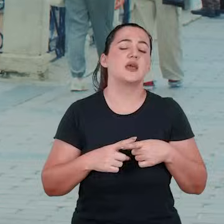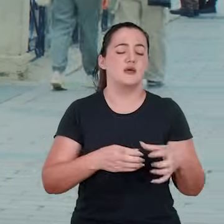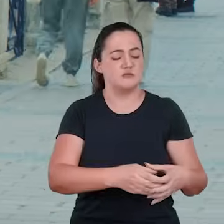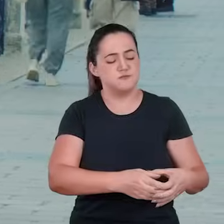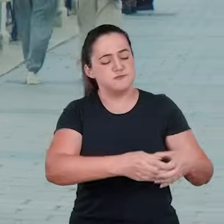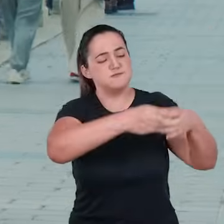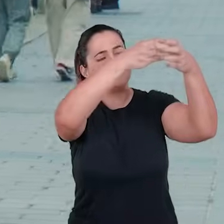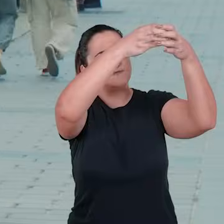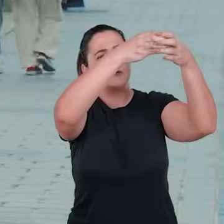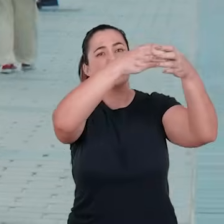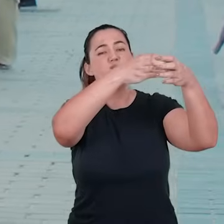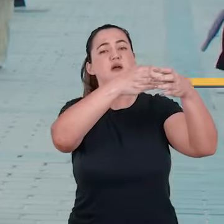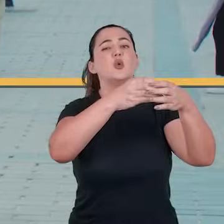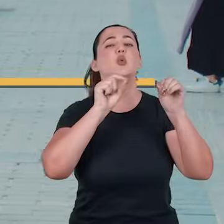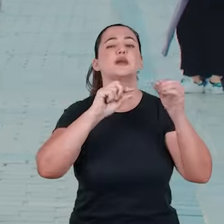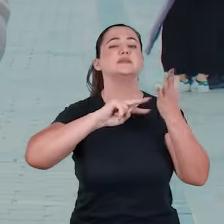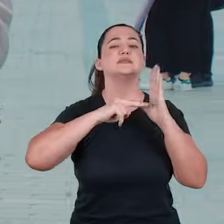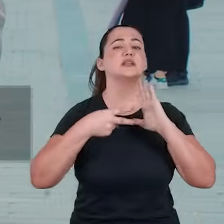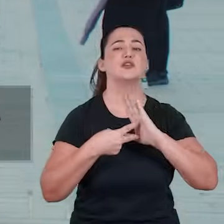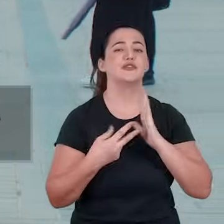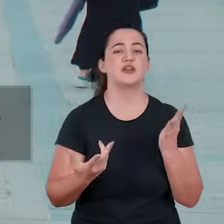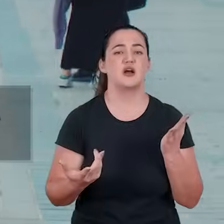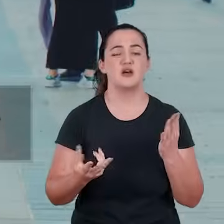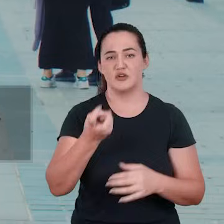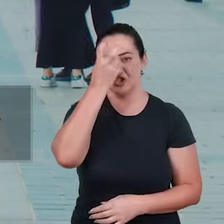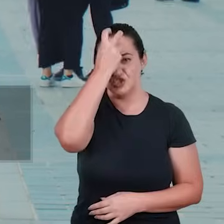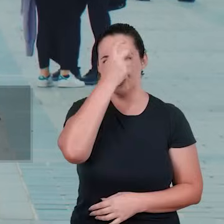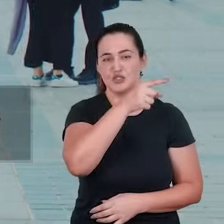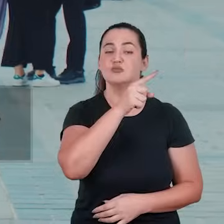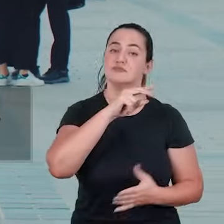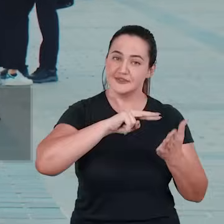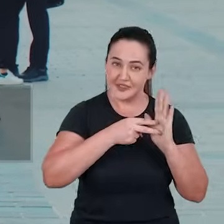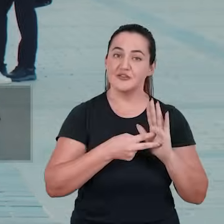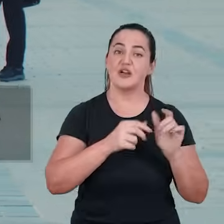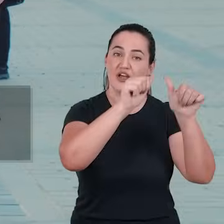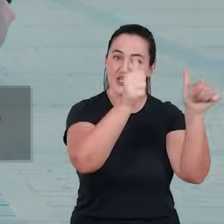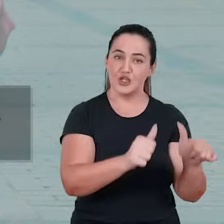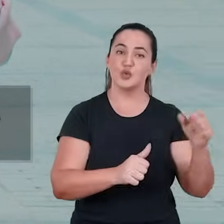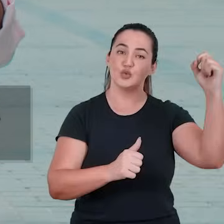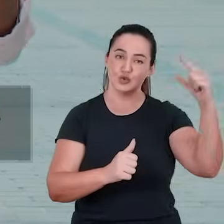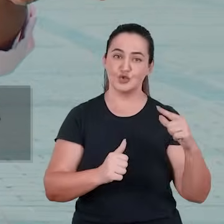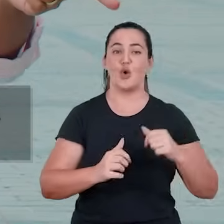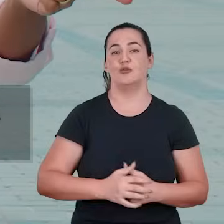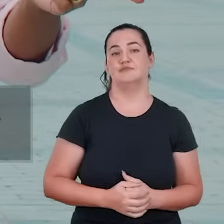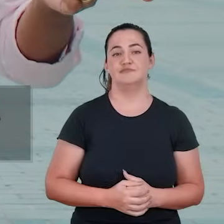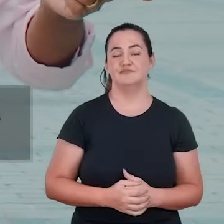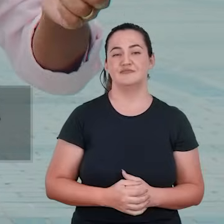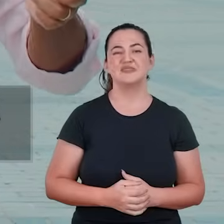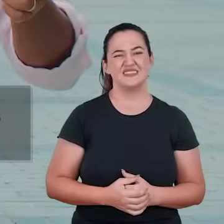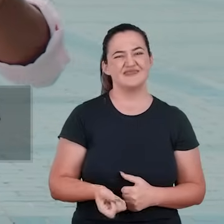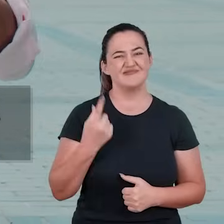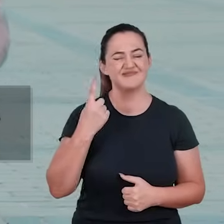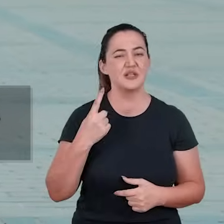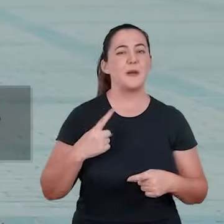monumento marcava no templo de Karnak, no Egito? O Deus Sol. E aqui eu abro até um parênteses na história do cristianismo